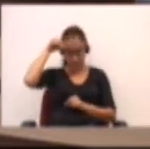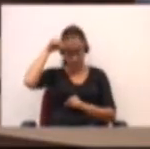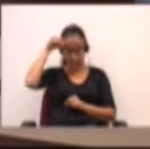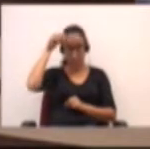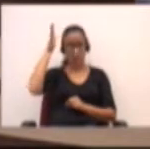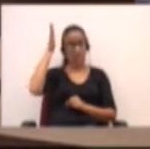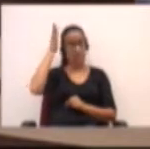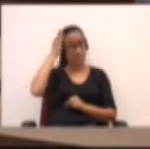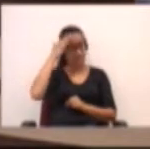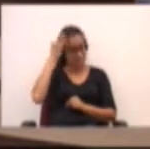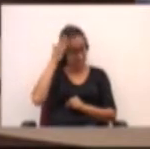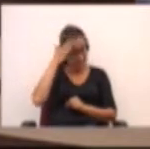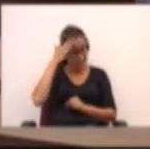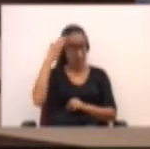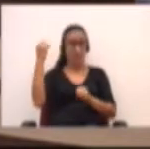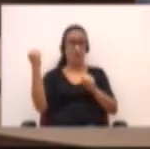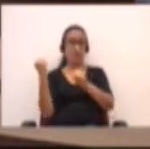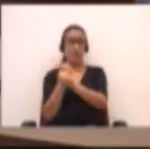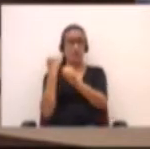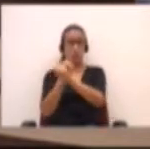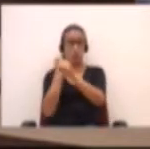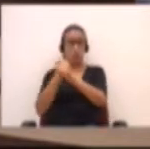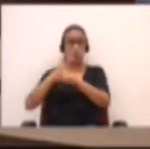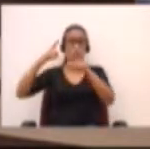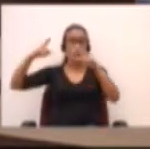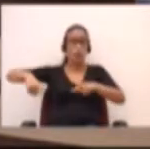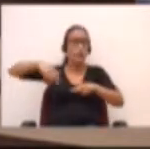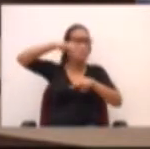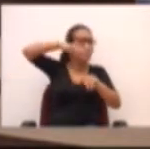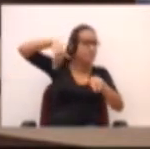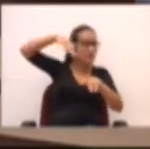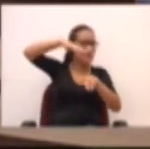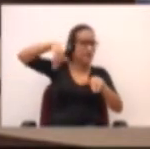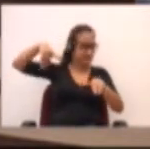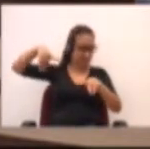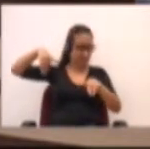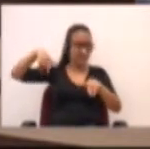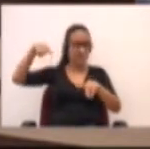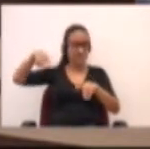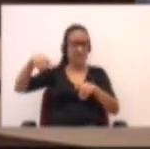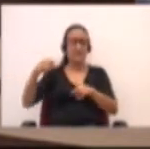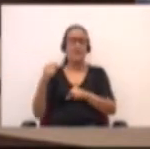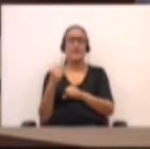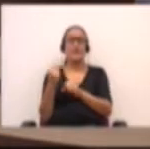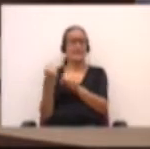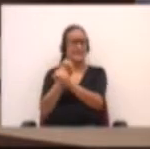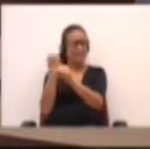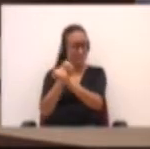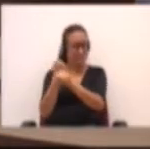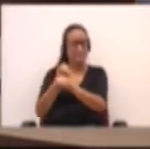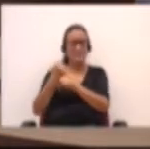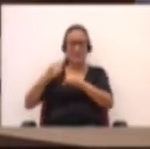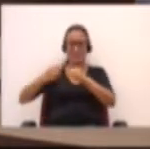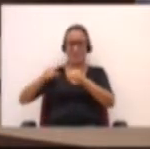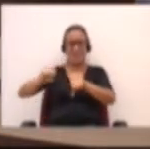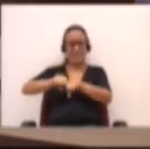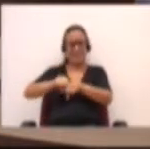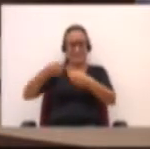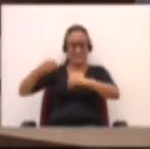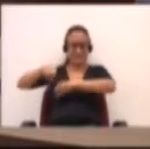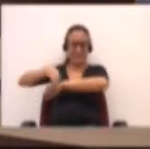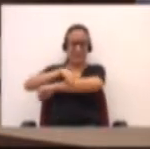do piscinão têm provocado afundamento de calçada, conforme reclamação de inúmeros